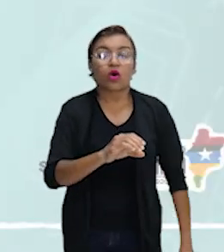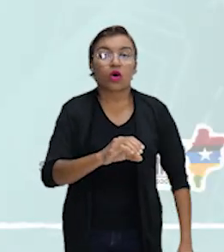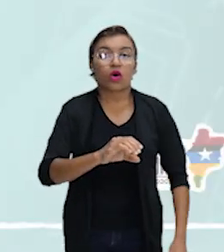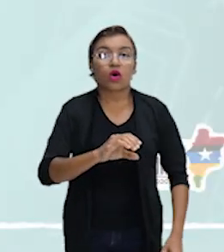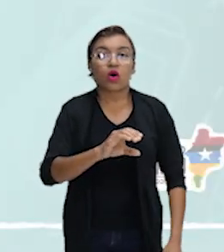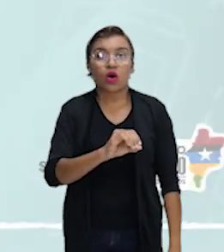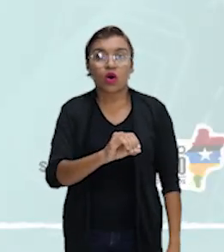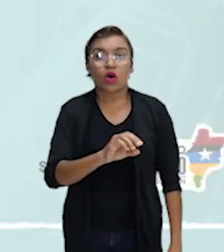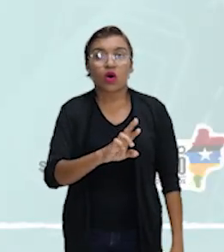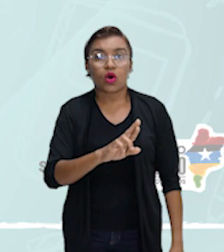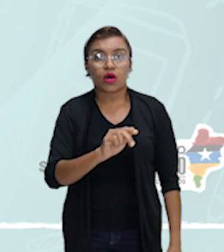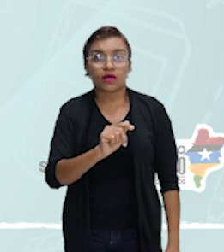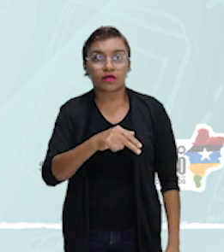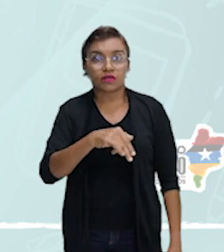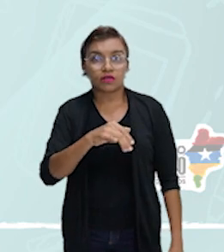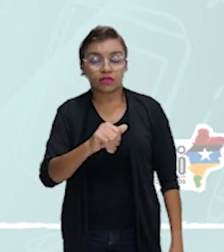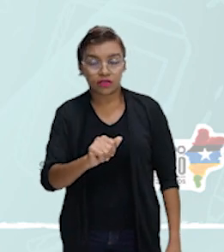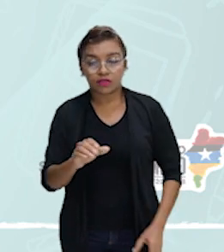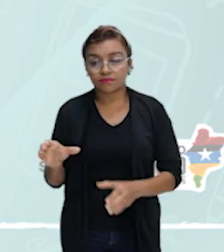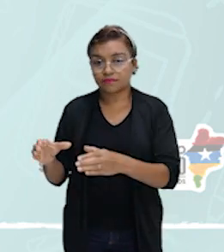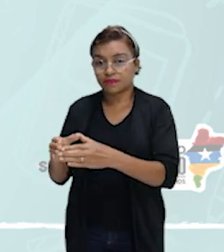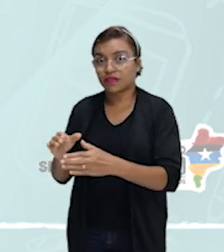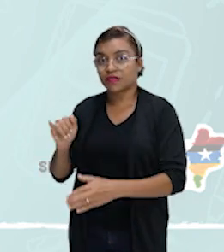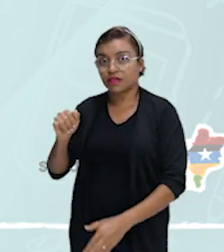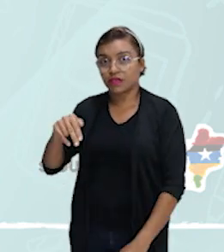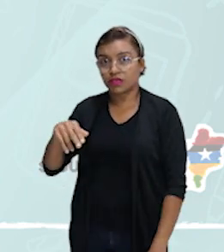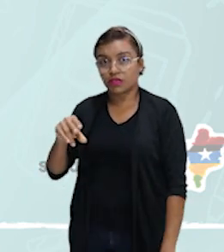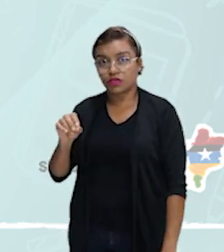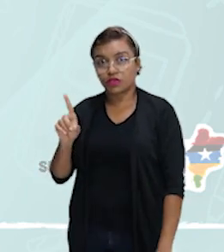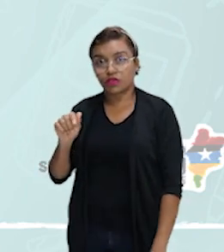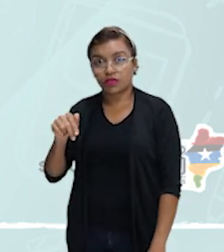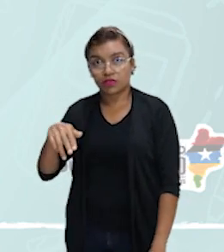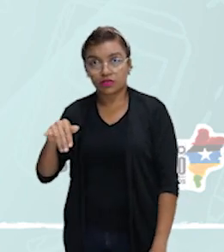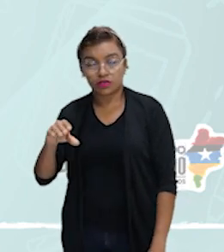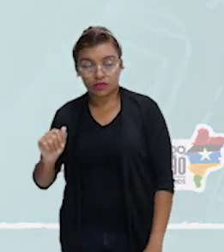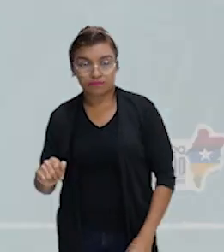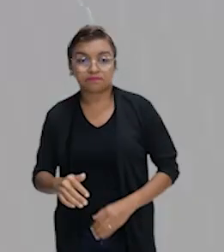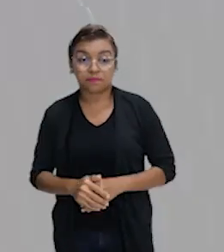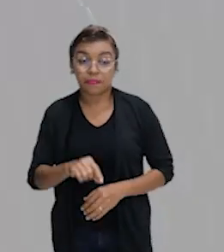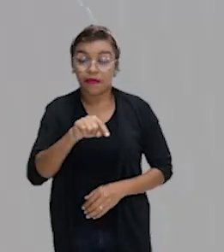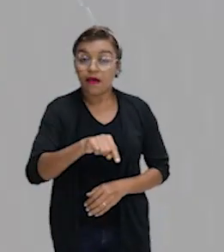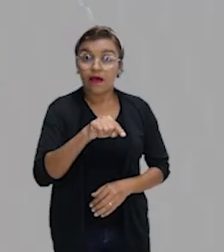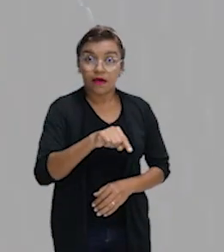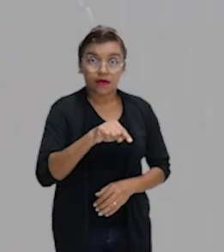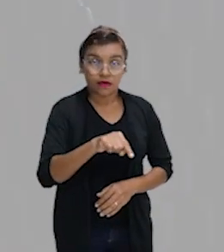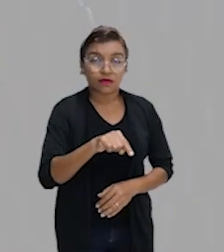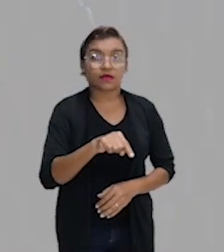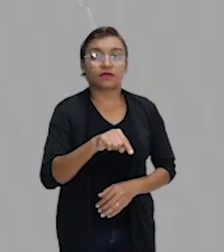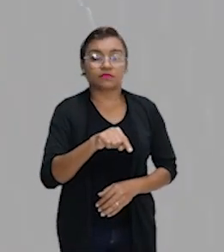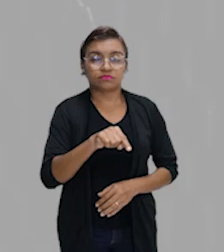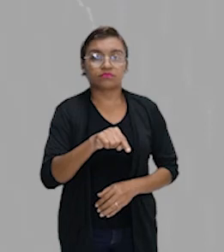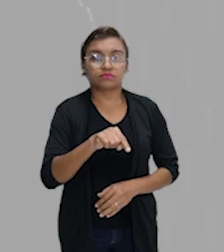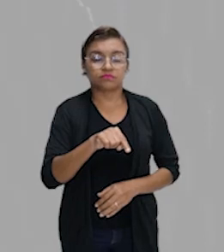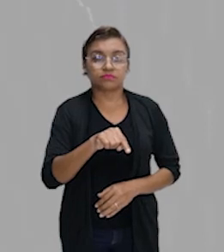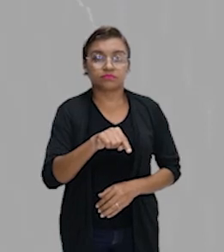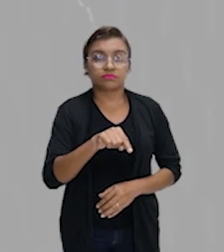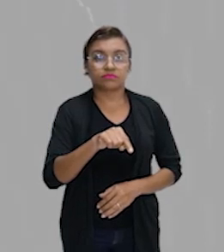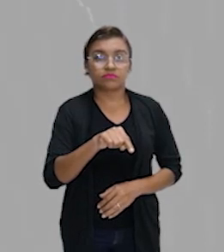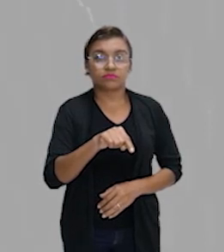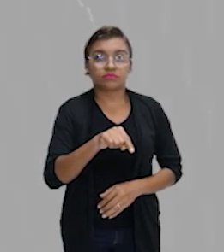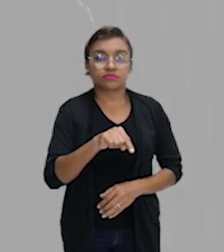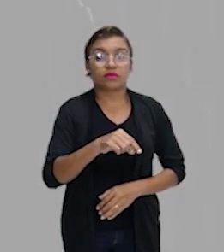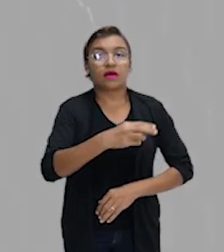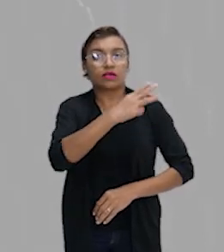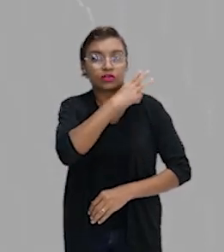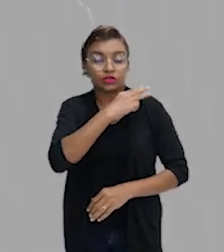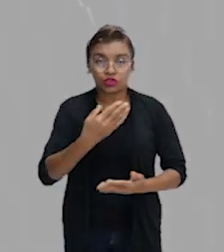substâncias inorgânicas. Bom, as substâncias orgânicas, elas vão ser estudadas lá no terceiro